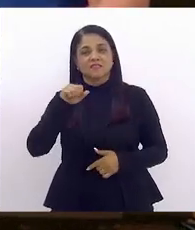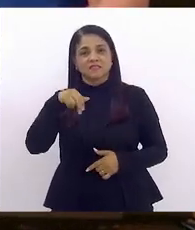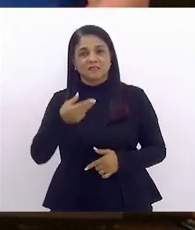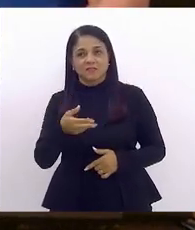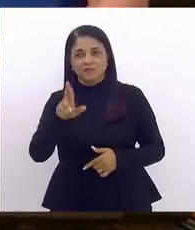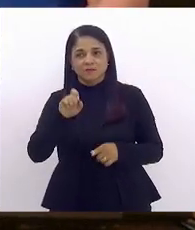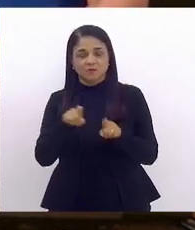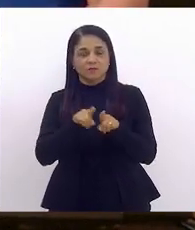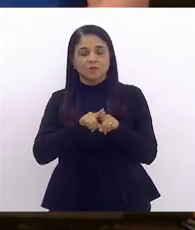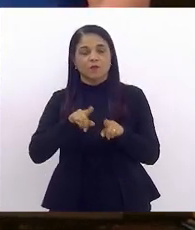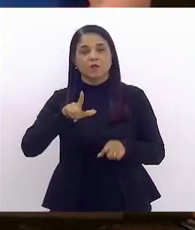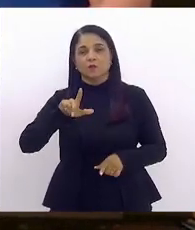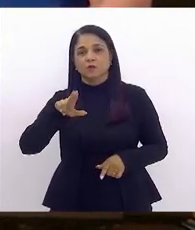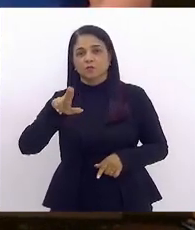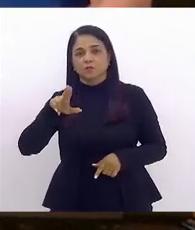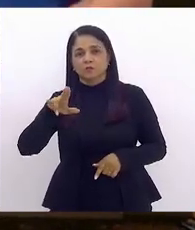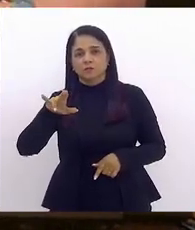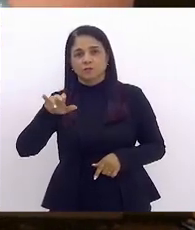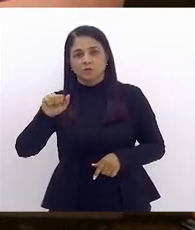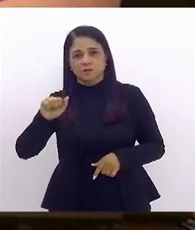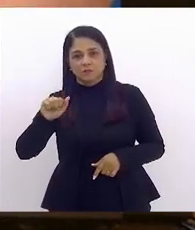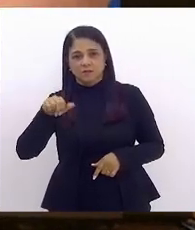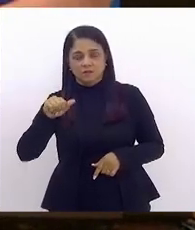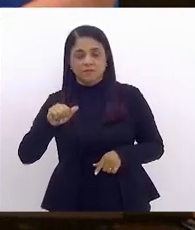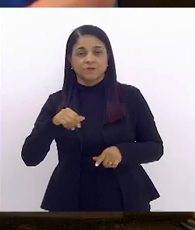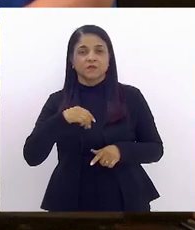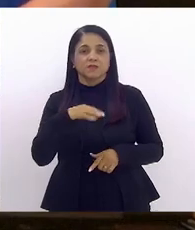Santa Lúcia, inspetora da delegacia de